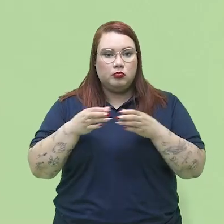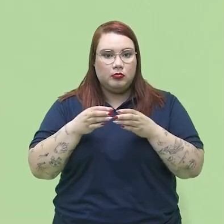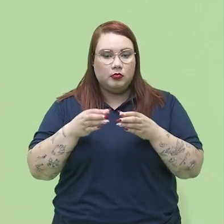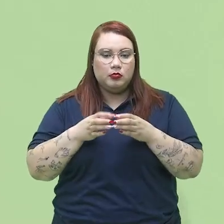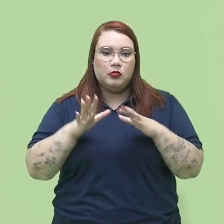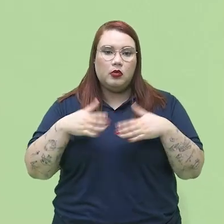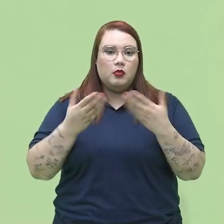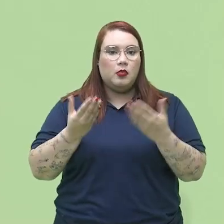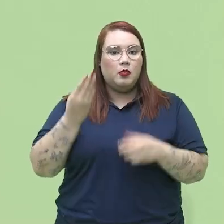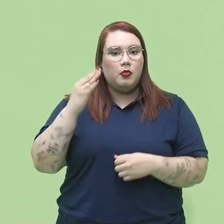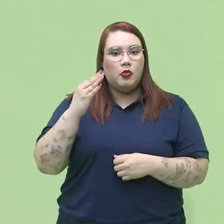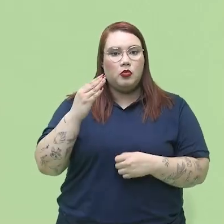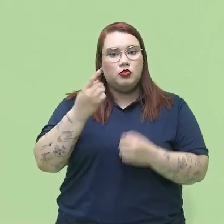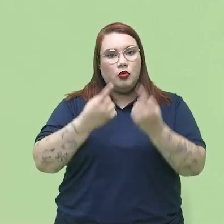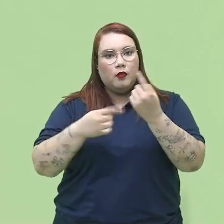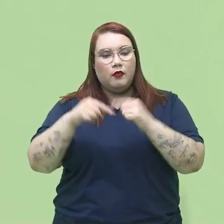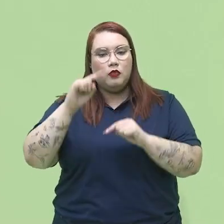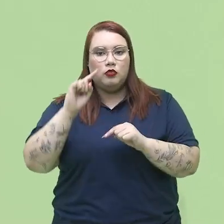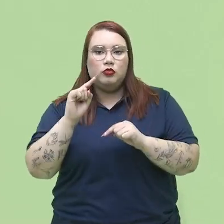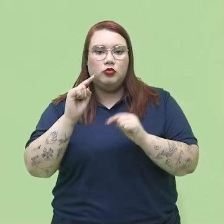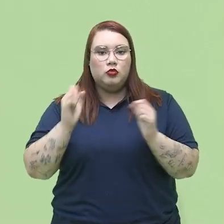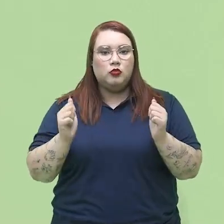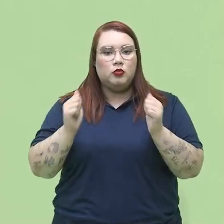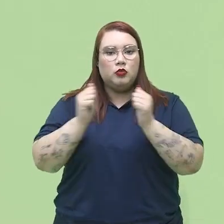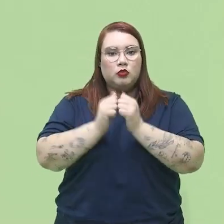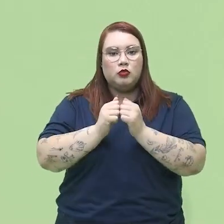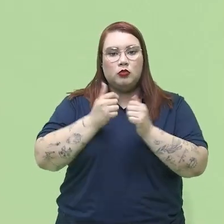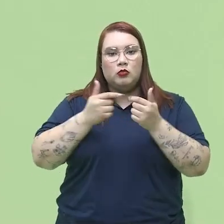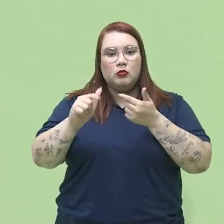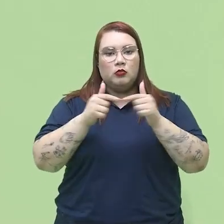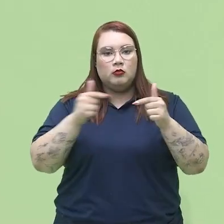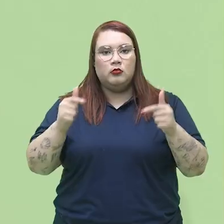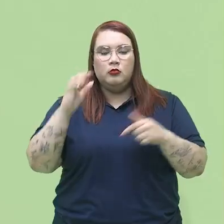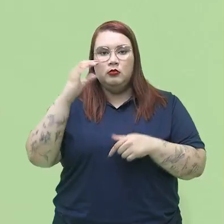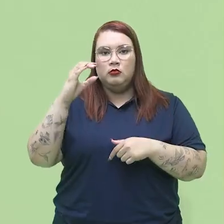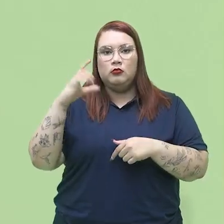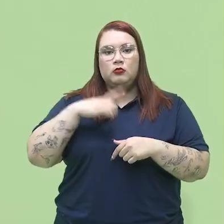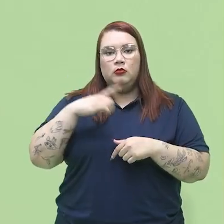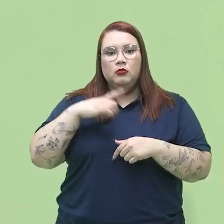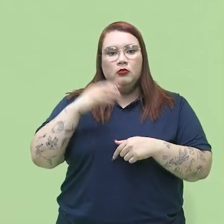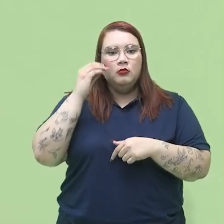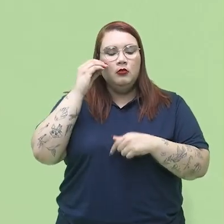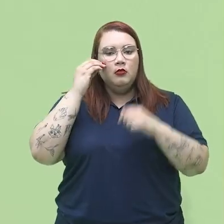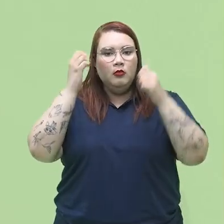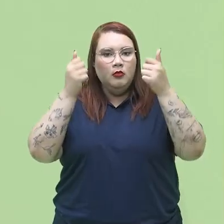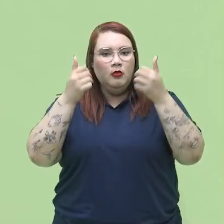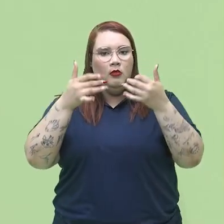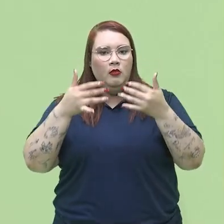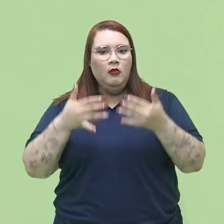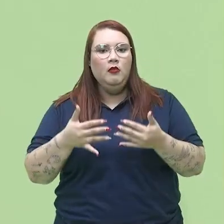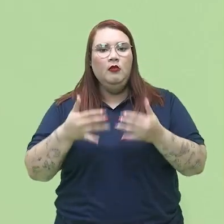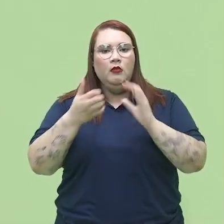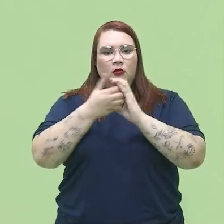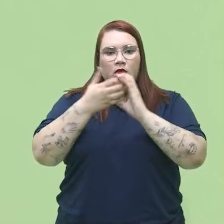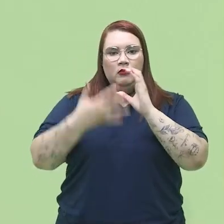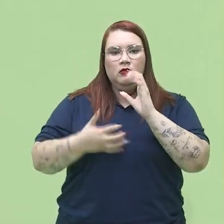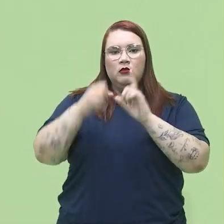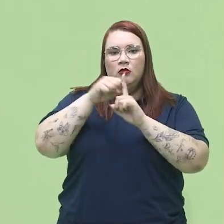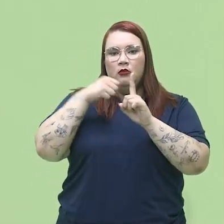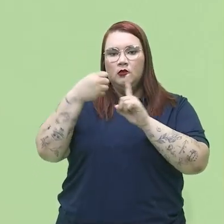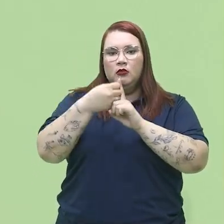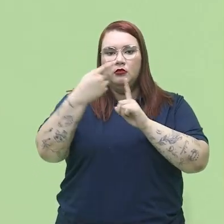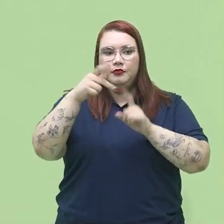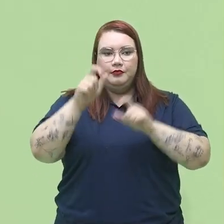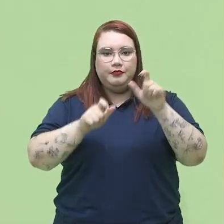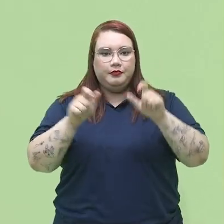a biologia evolutiva, junto com as outras ciências, tentando explicar a característica social desses